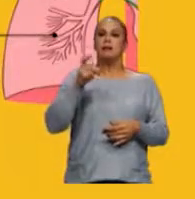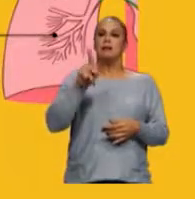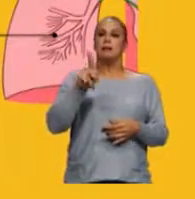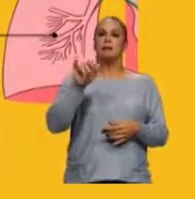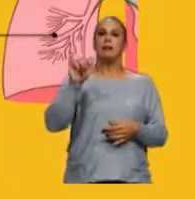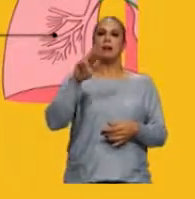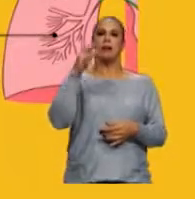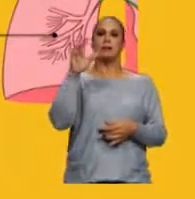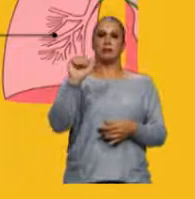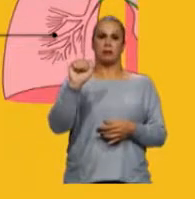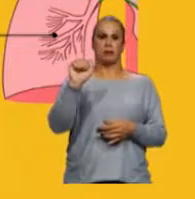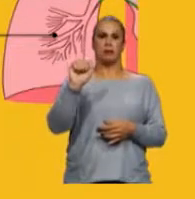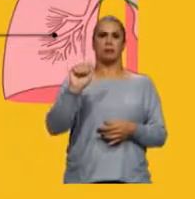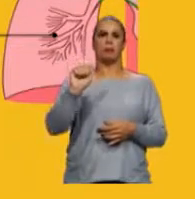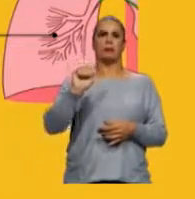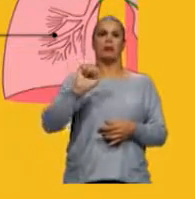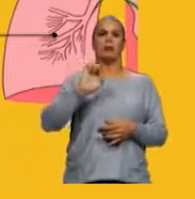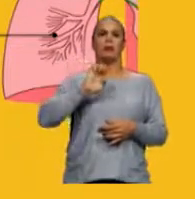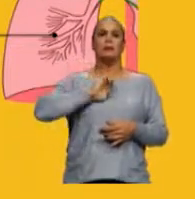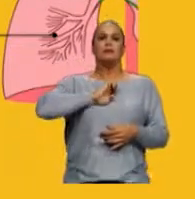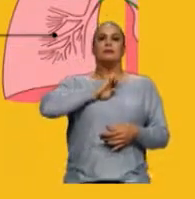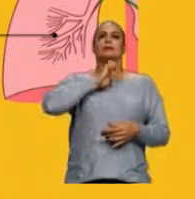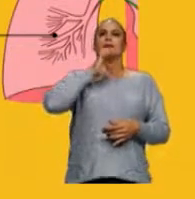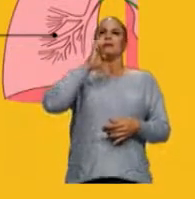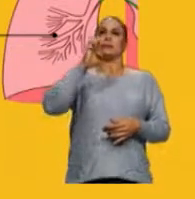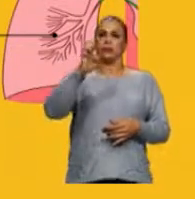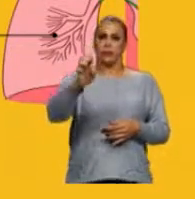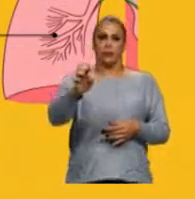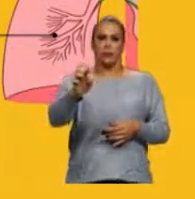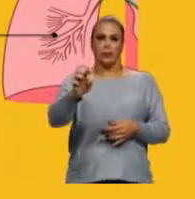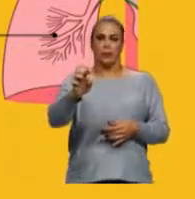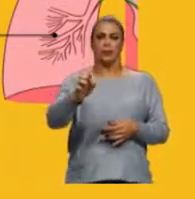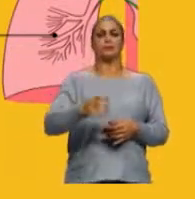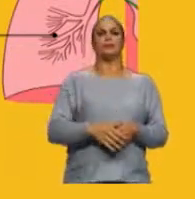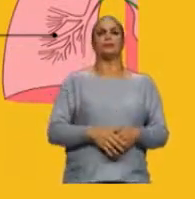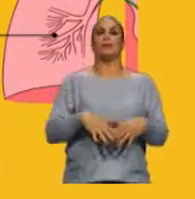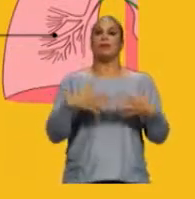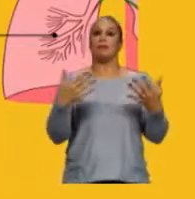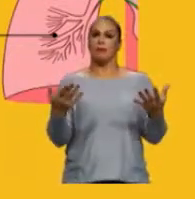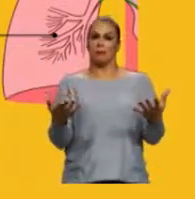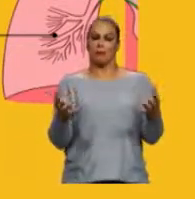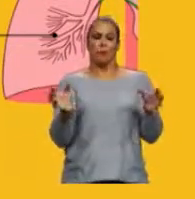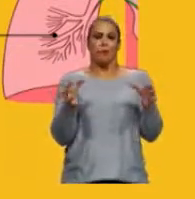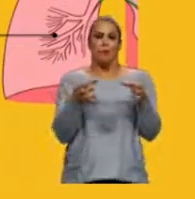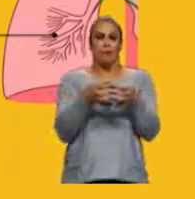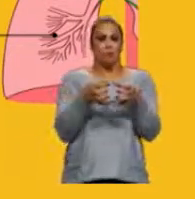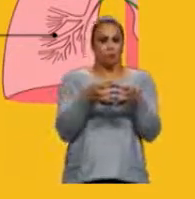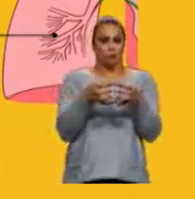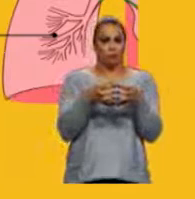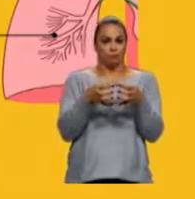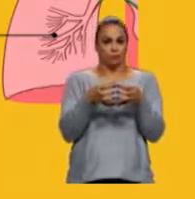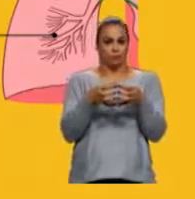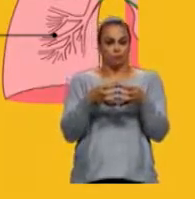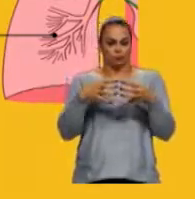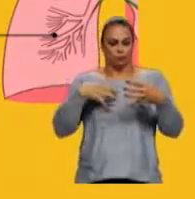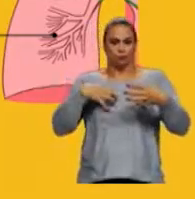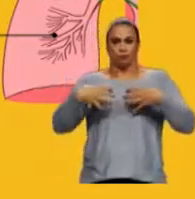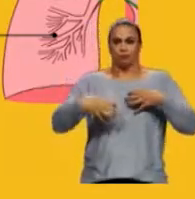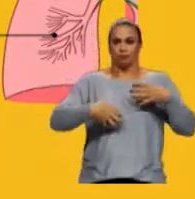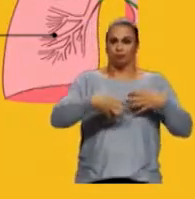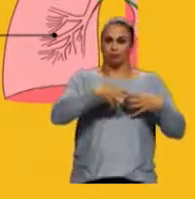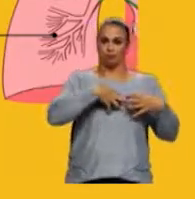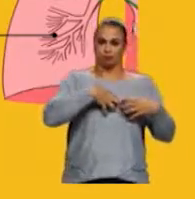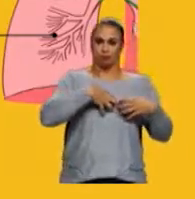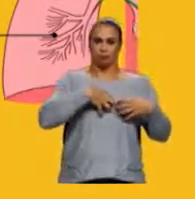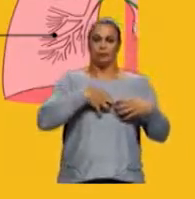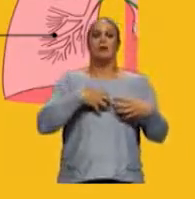O sistema respiratório refere a um conjunto de órgãos que vão realizar essas trocas gasosas, que vai